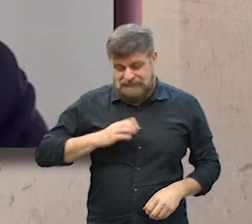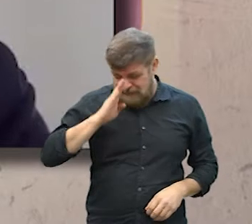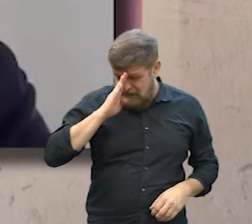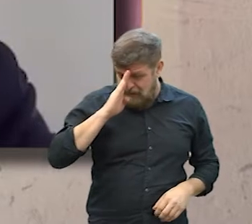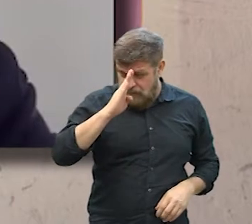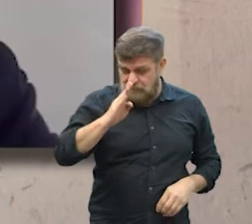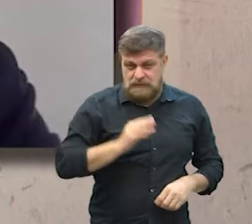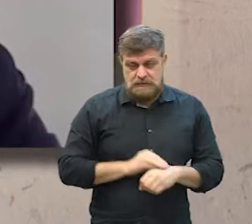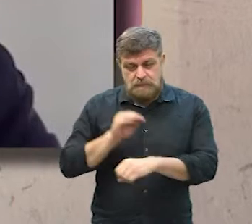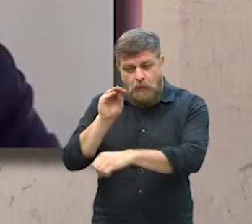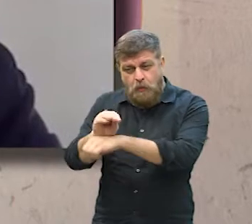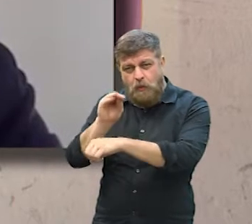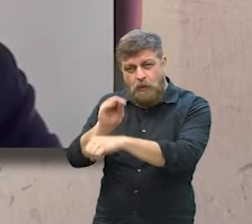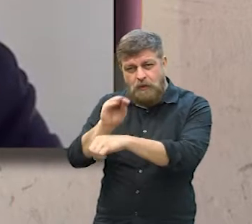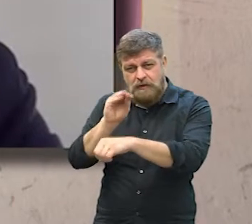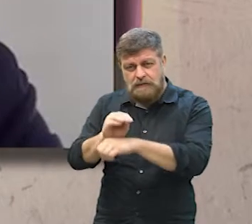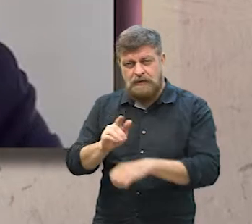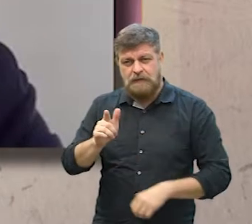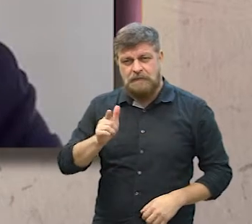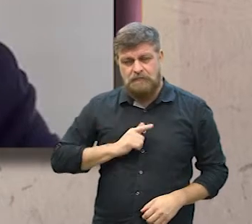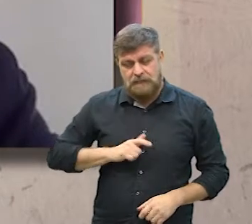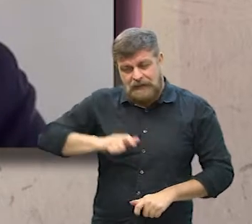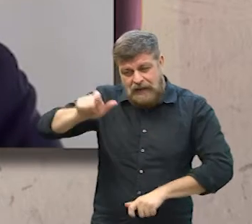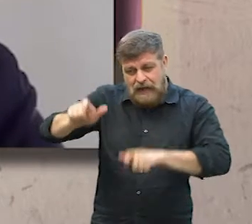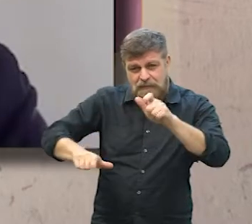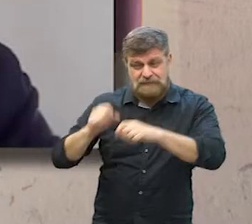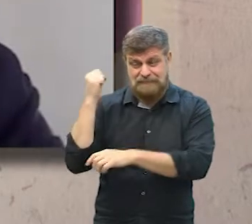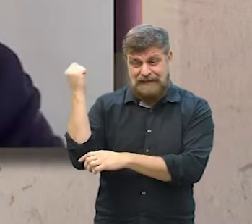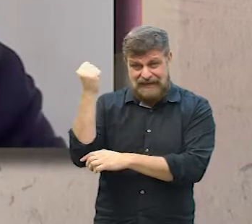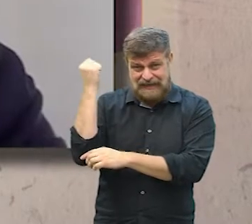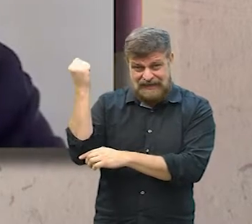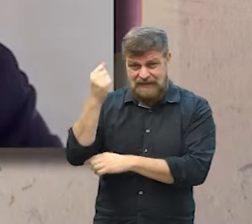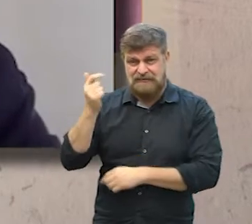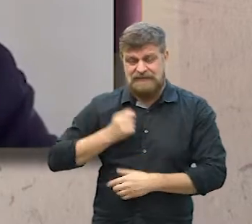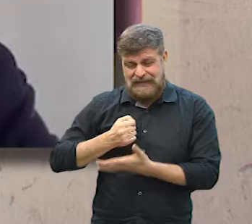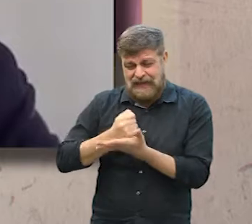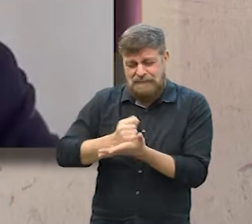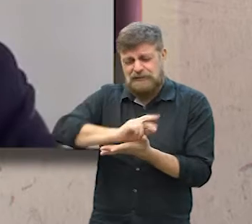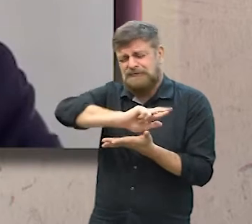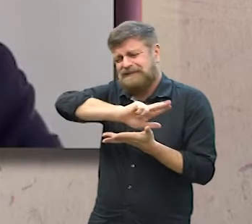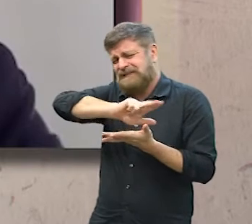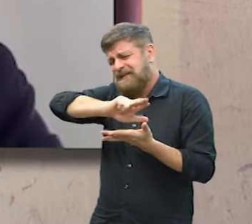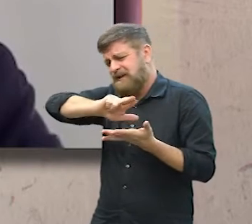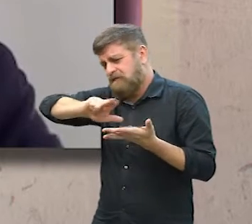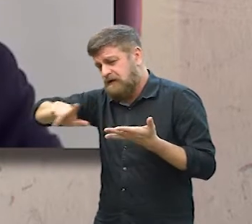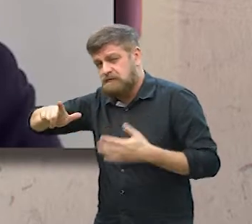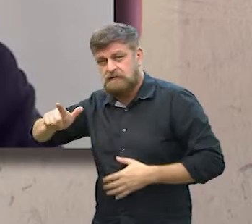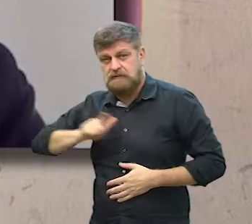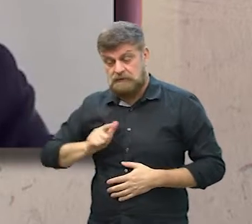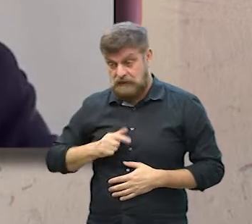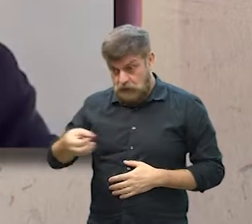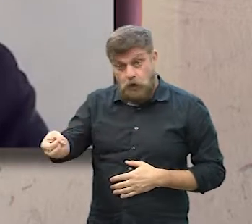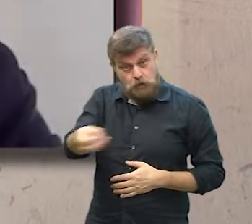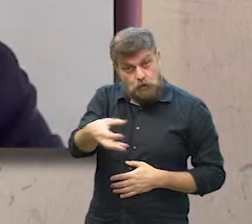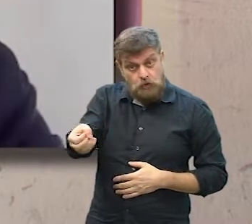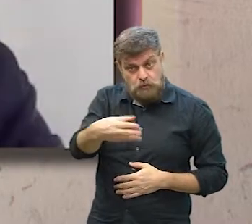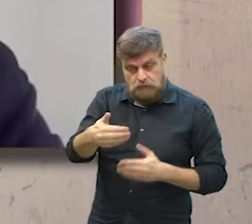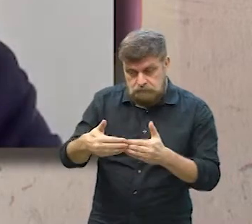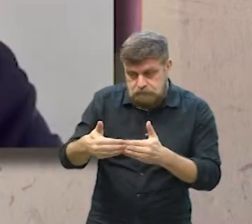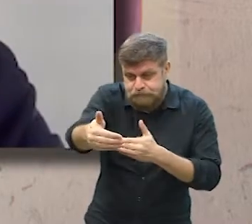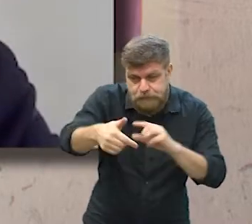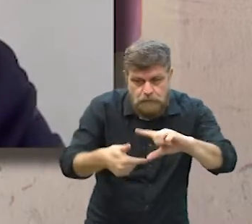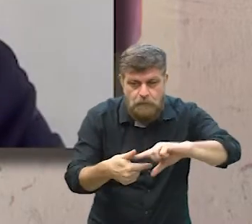medicamento para asma, para a grande maioria dos pacientes, para os casos mais graves, a gente vai ter outros medicamentos, até alguns que foram